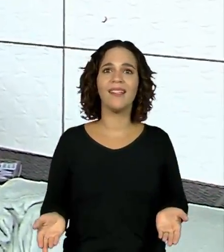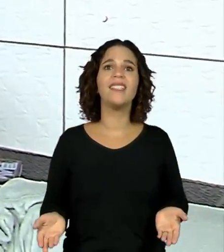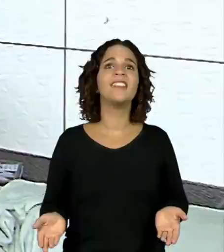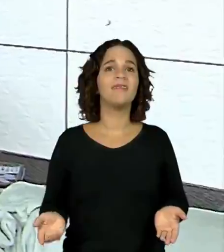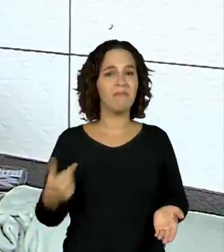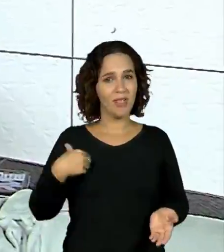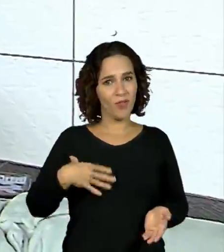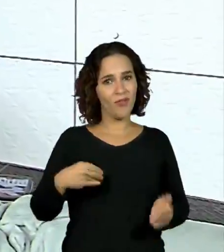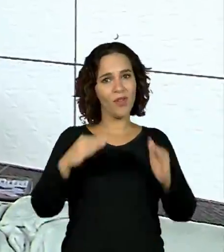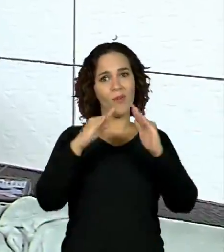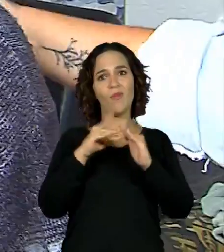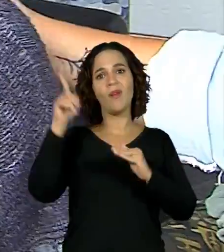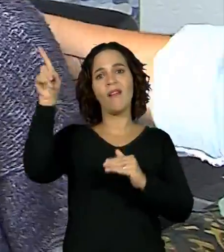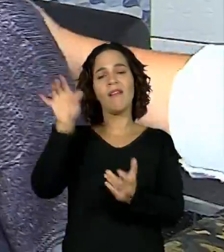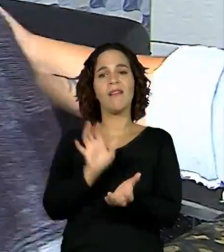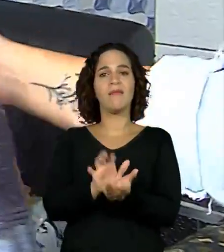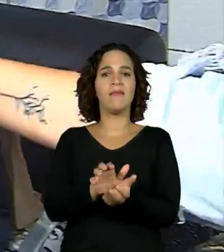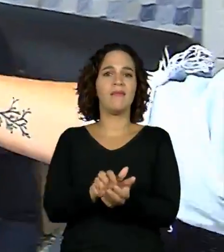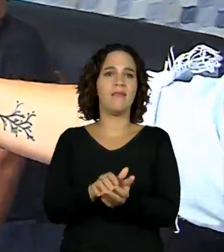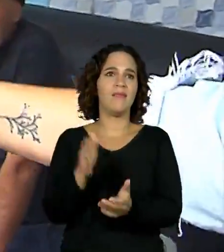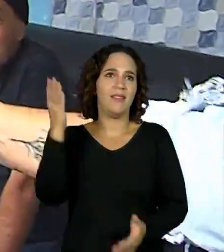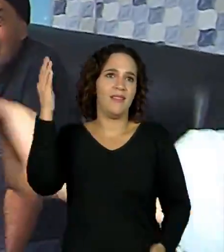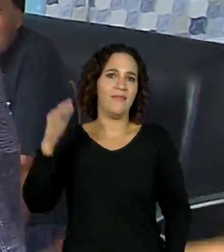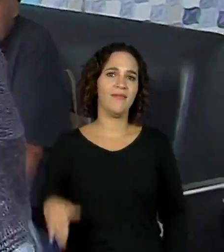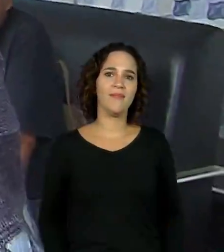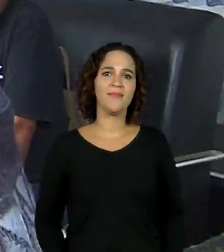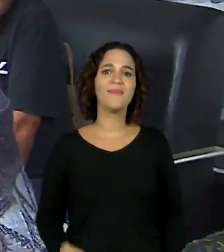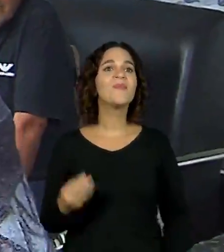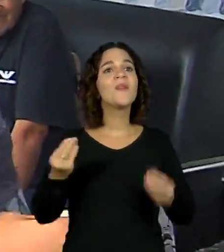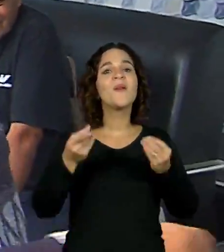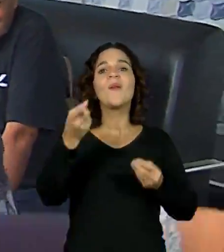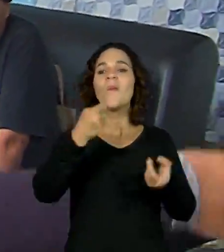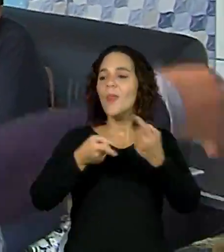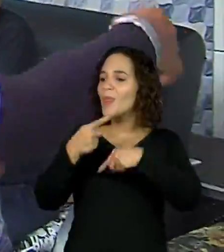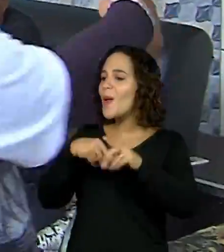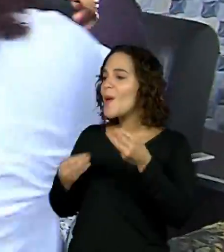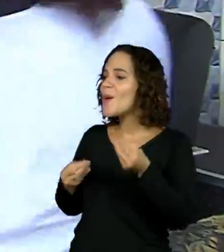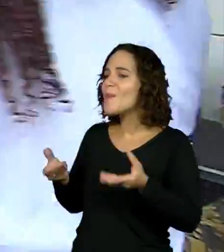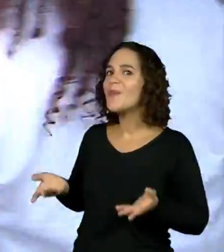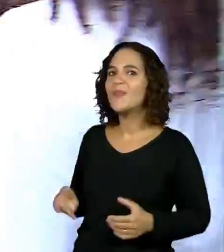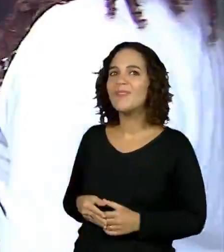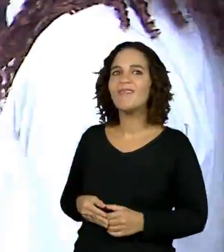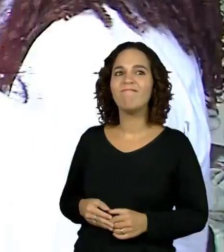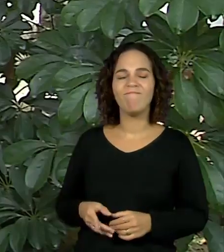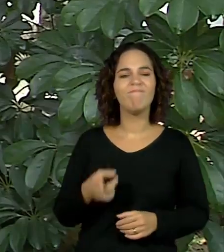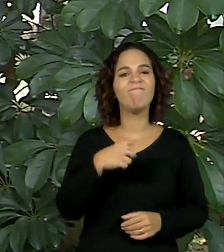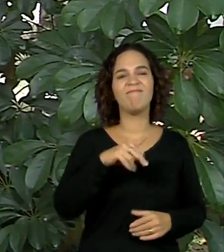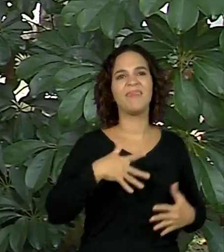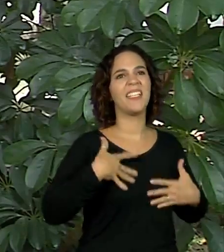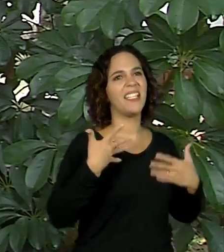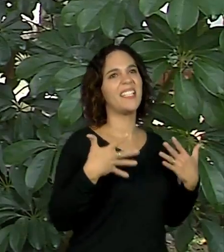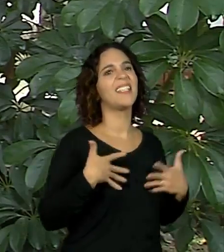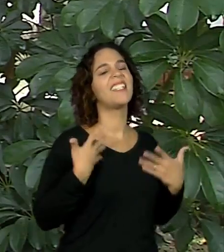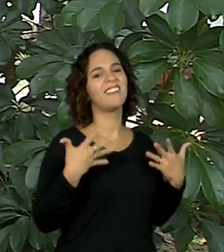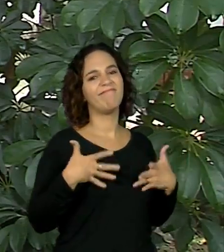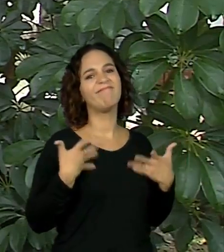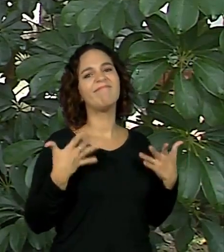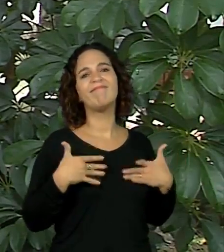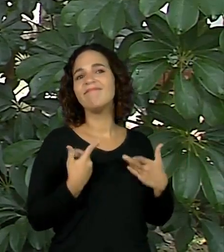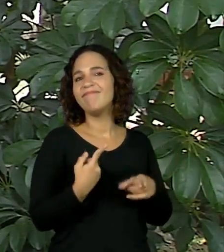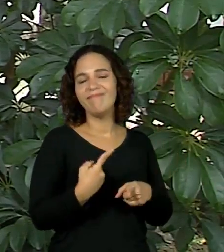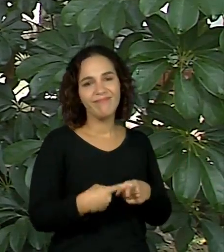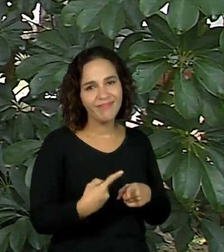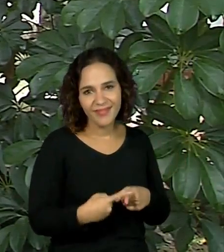Meus filhos moram tudo em Recife. Como é que você acha que eles recebem isso? Eles recebem com muita alegria,